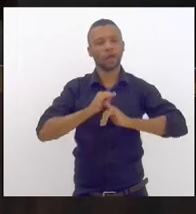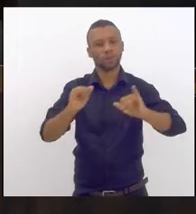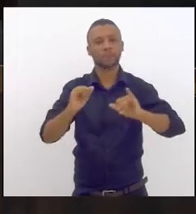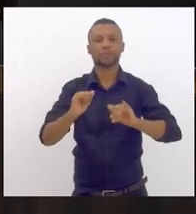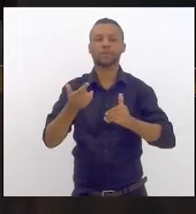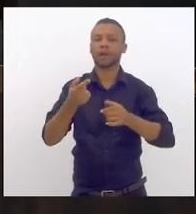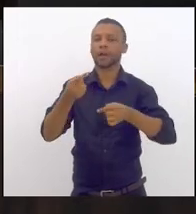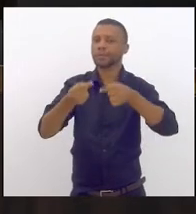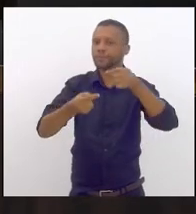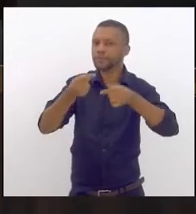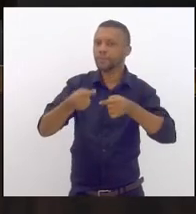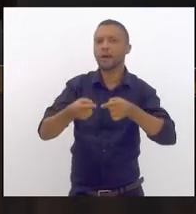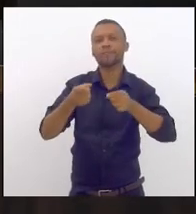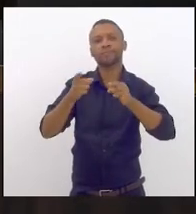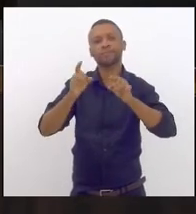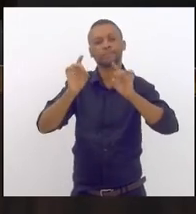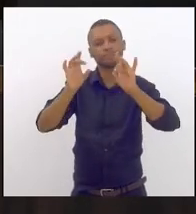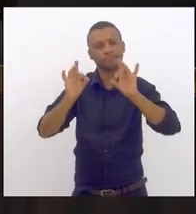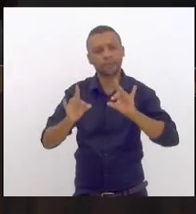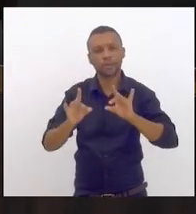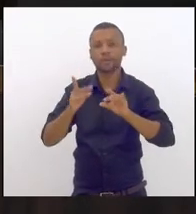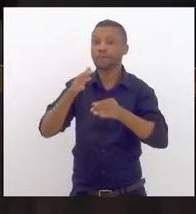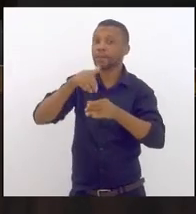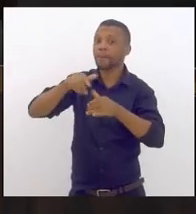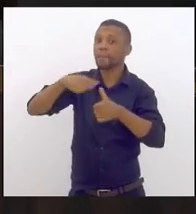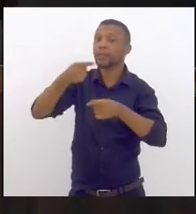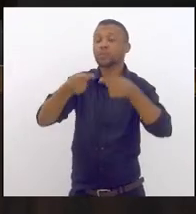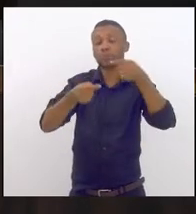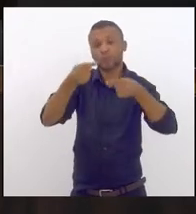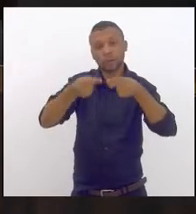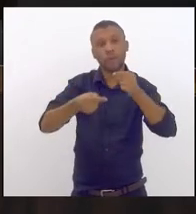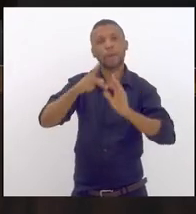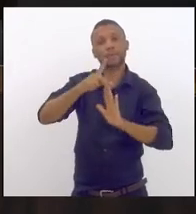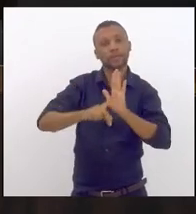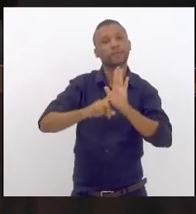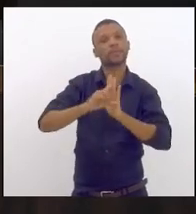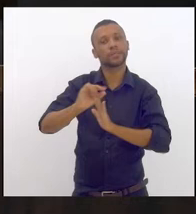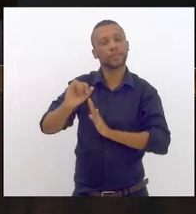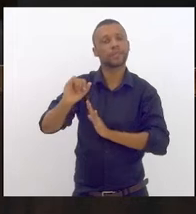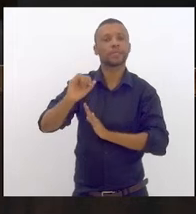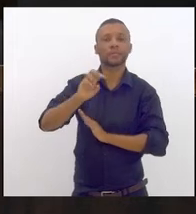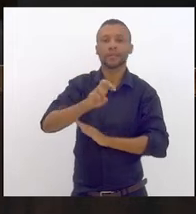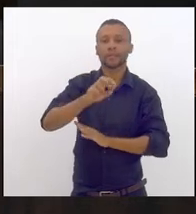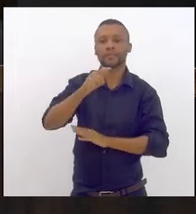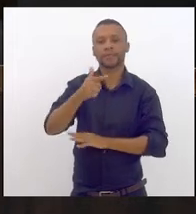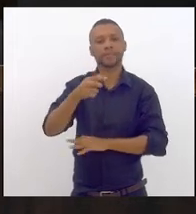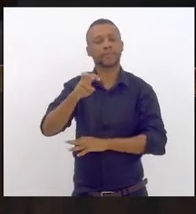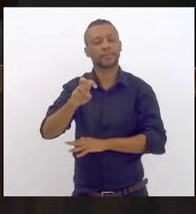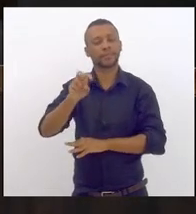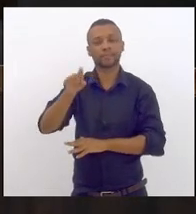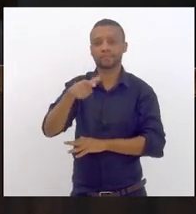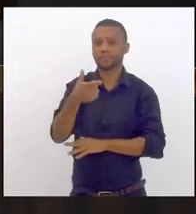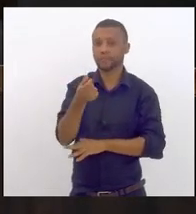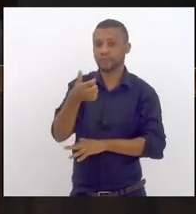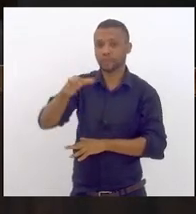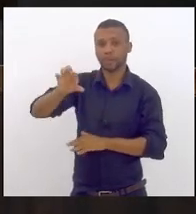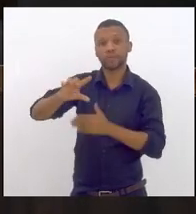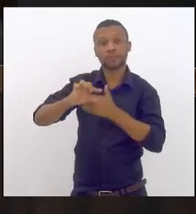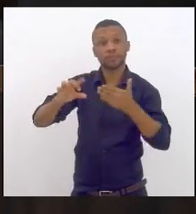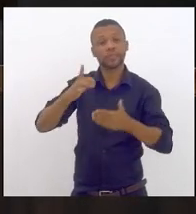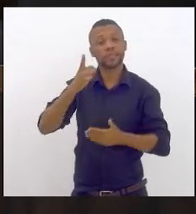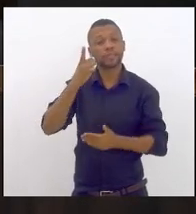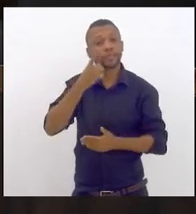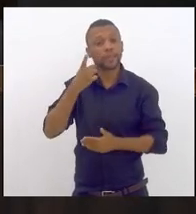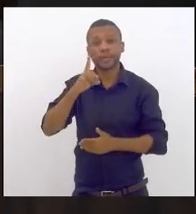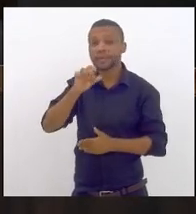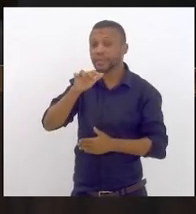Anuncio, em tramitação ordinária, em votação em primeira discussão, o projeto de lei número 525 de 2019, de autoria da deputada Dani Monteiro,